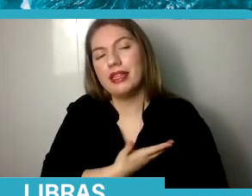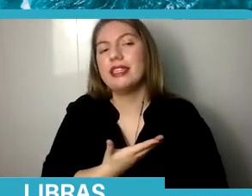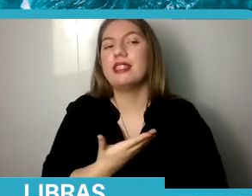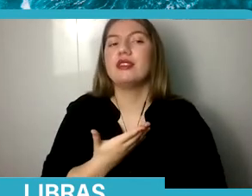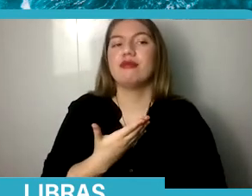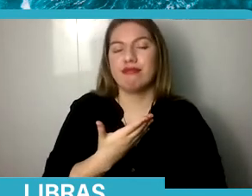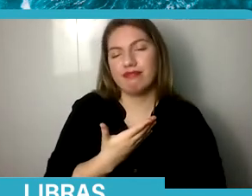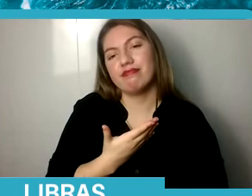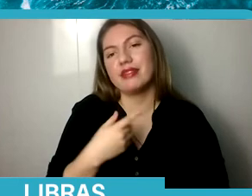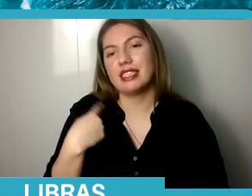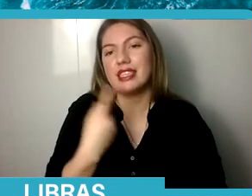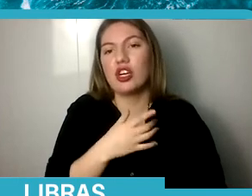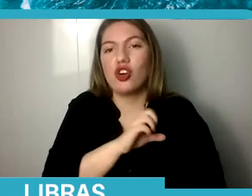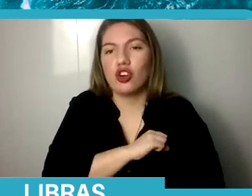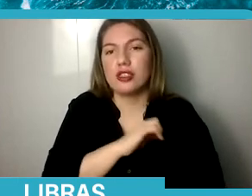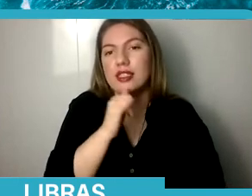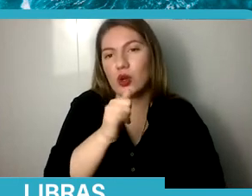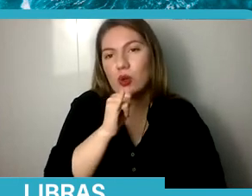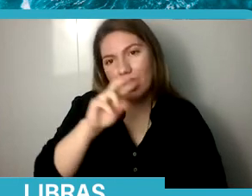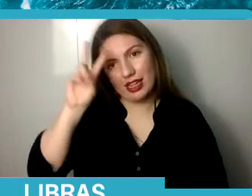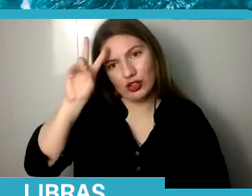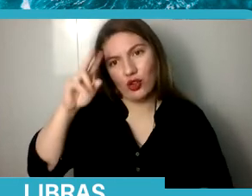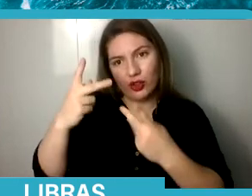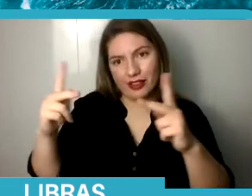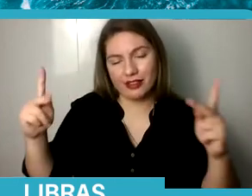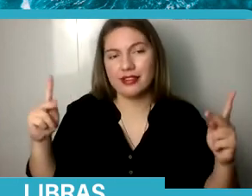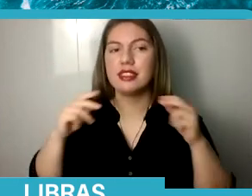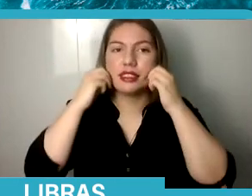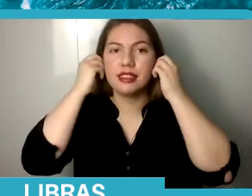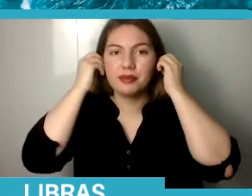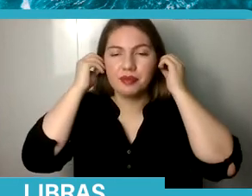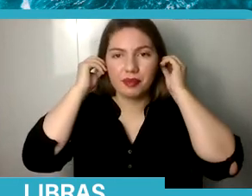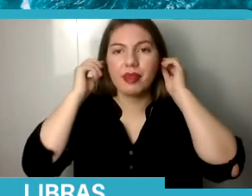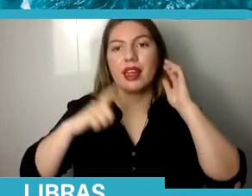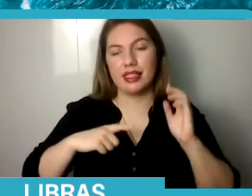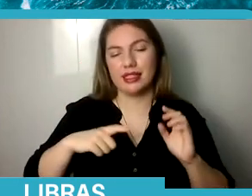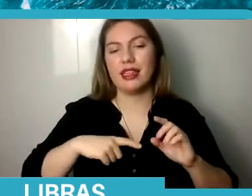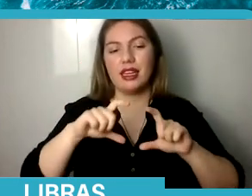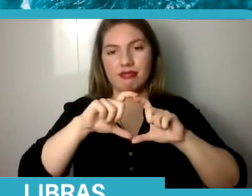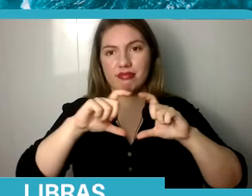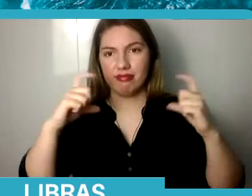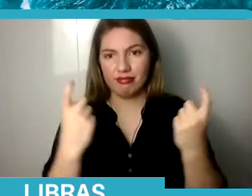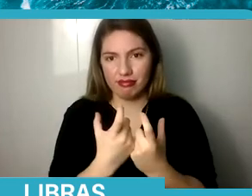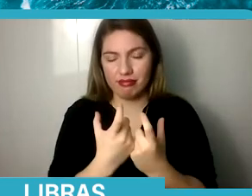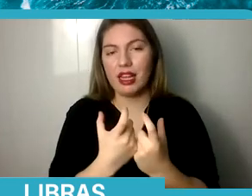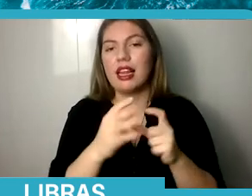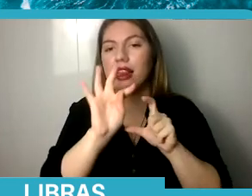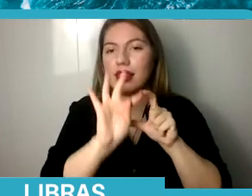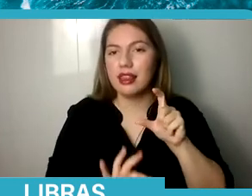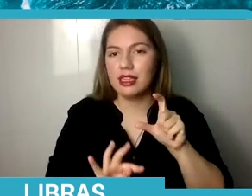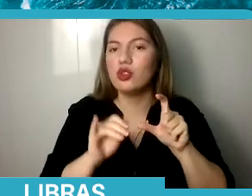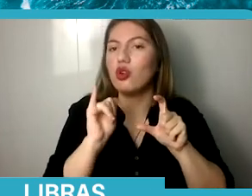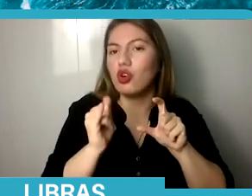e a gente conta a história deles nossos rótulos no verso dos nossos rótulos sempre vai a foto do Produtor e um pouquinho da história